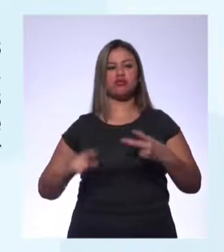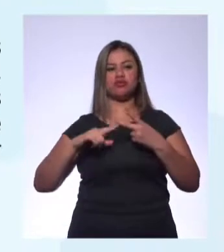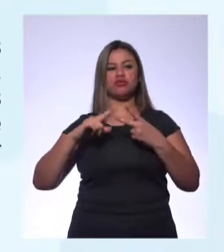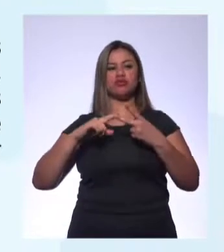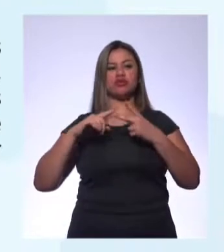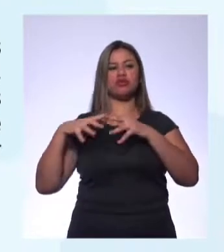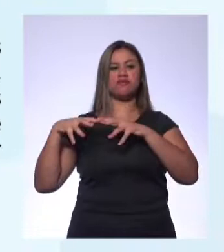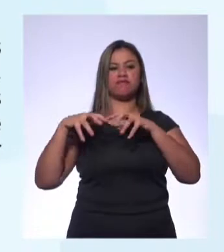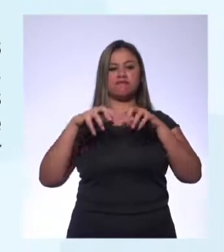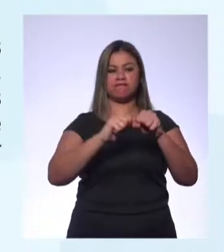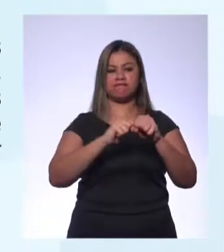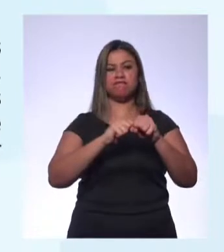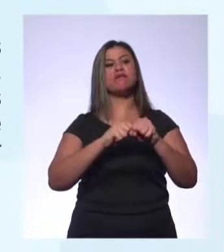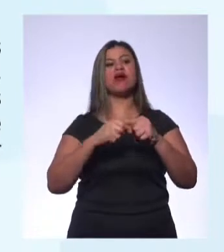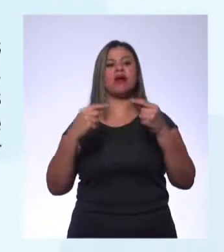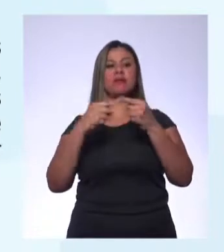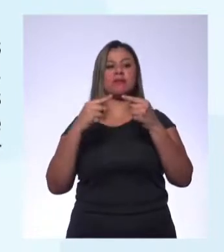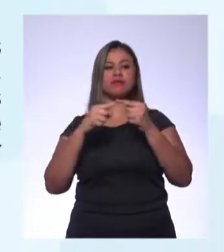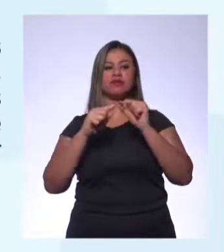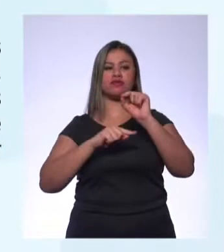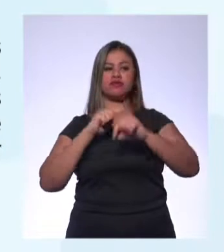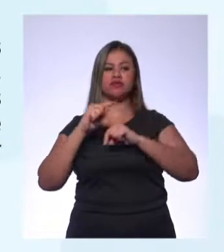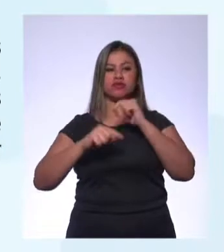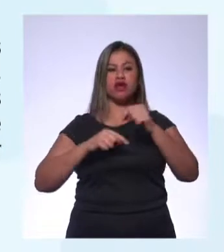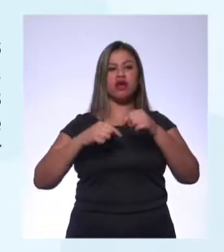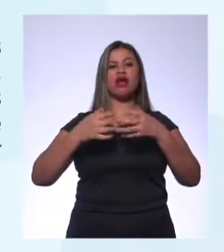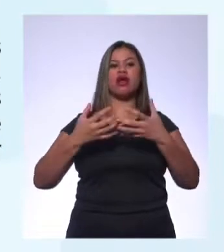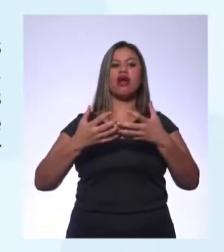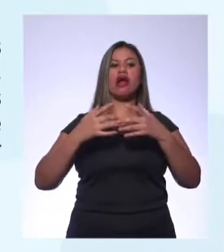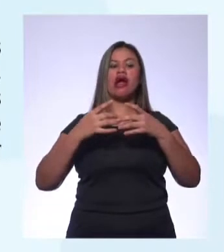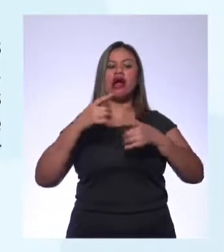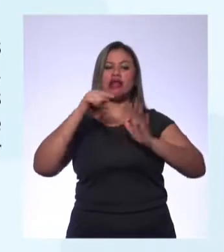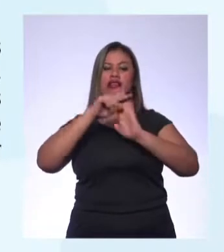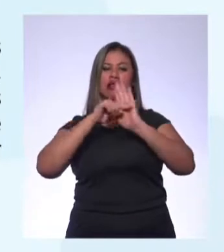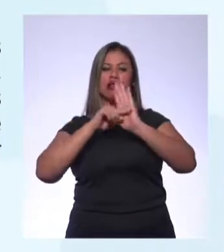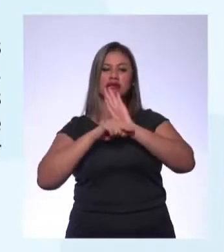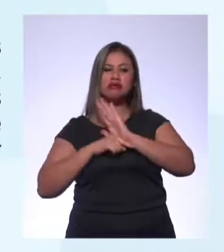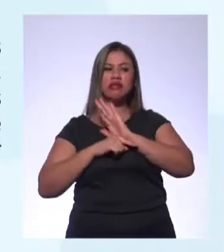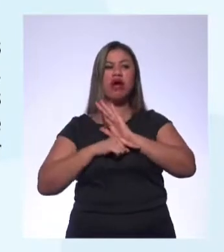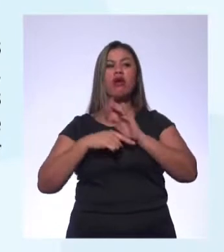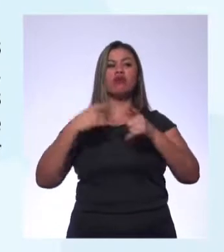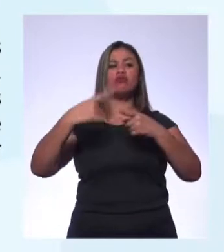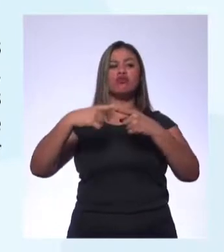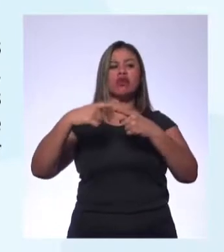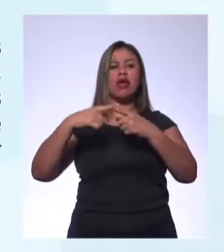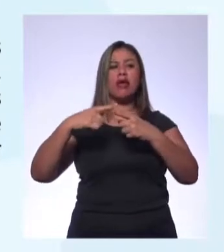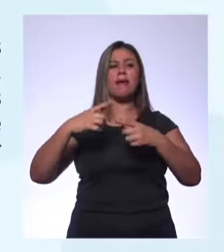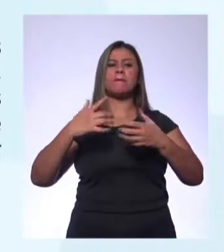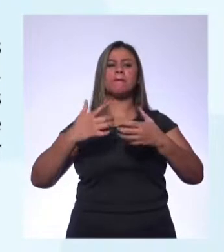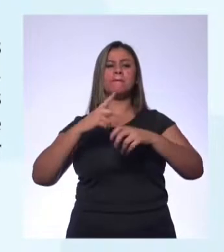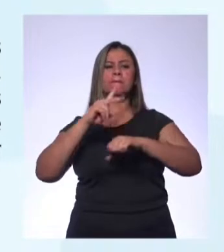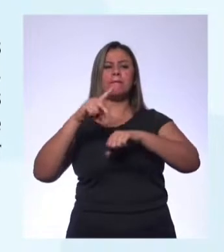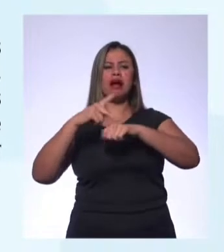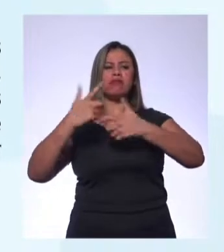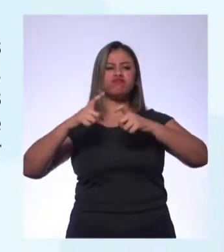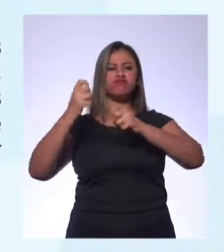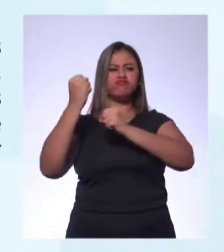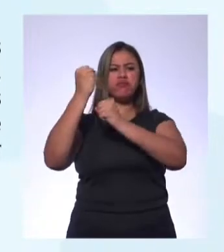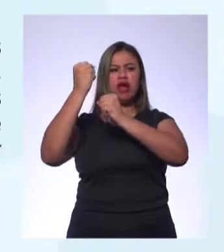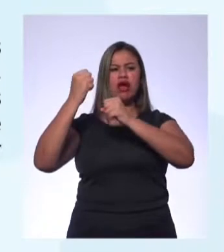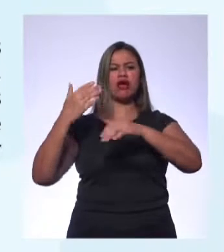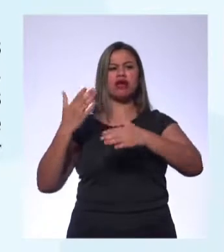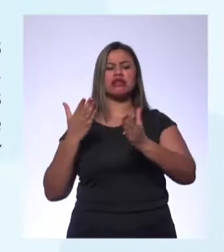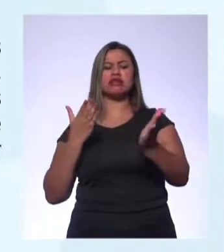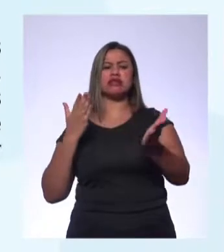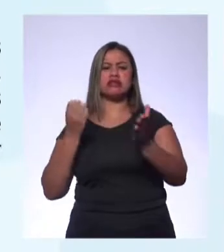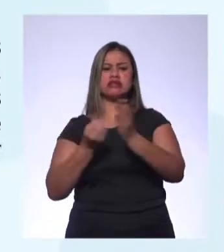forma a analisar criticamente as justificativas das grandes potências e interferirem em inúmeras regiões do mundo, criando